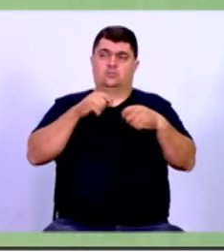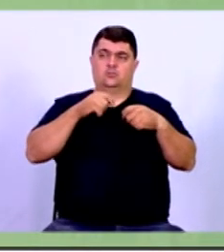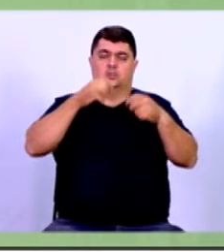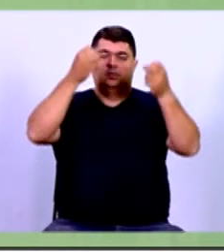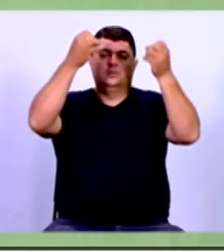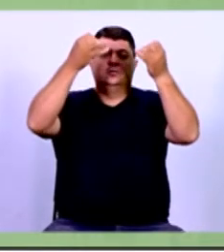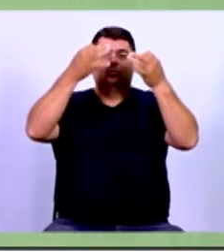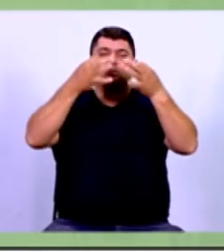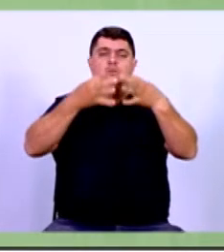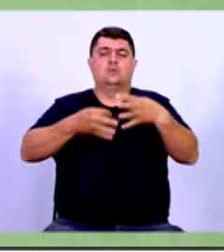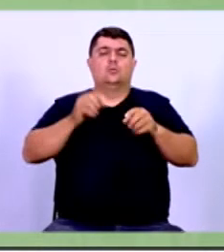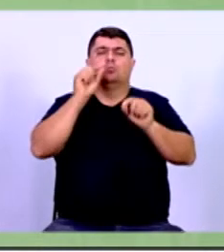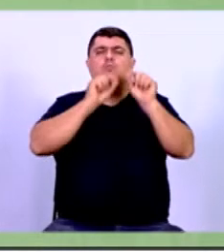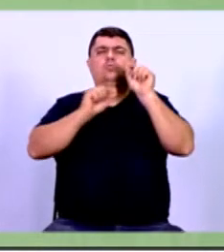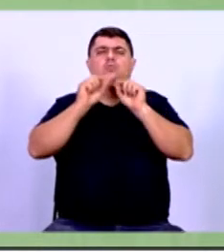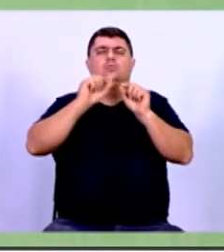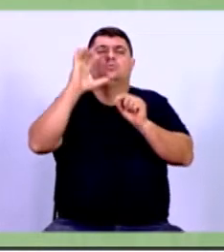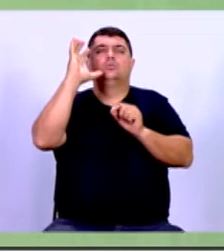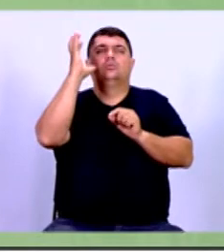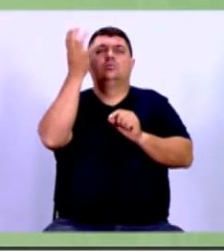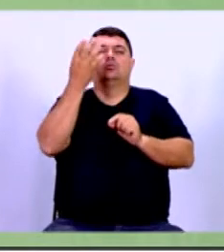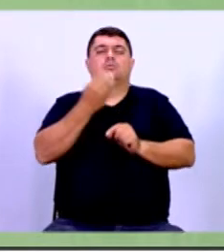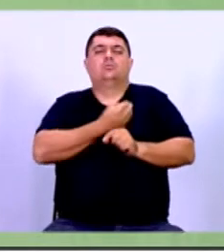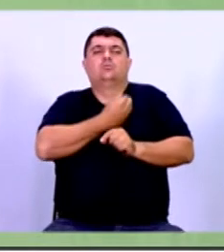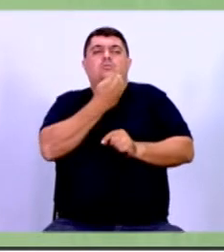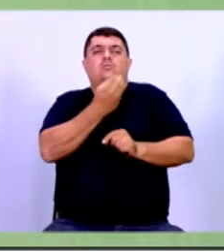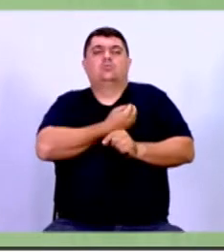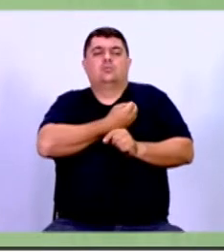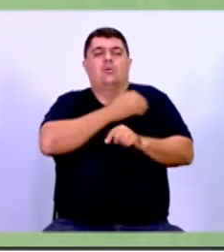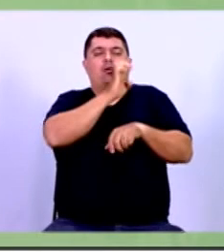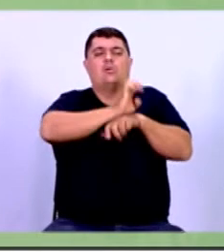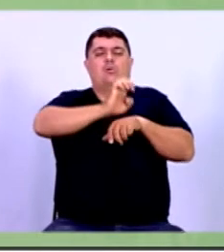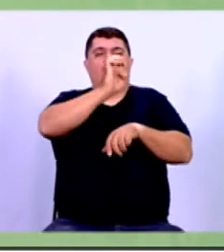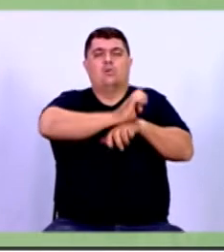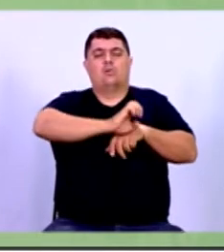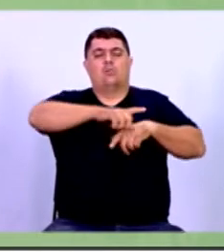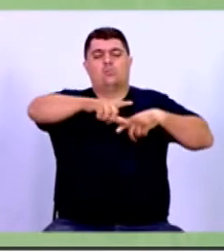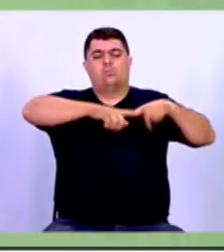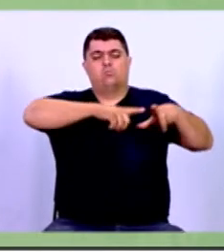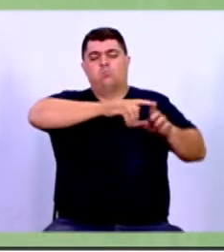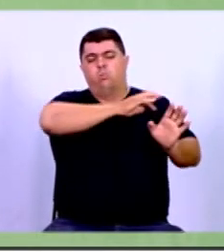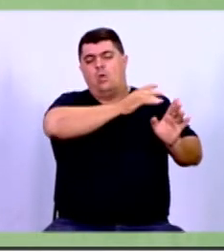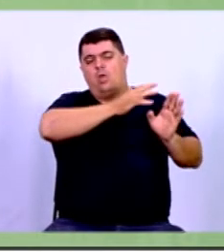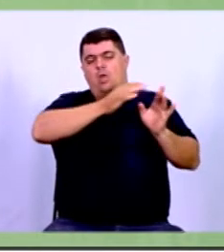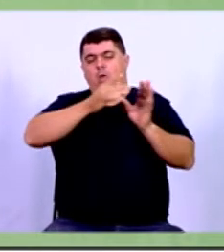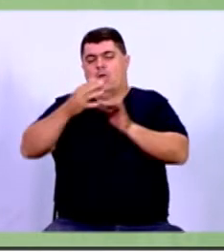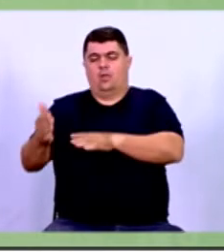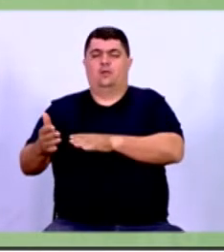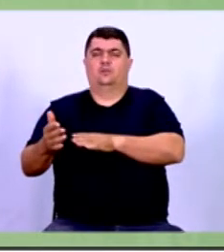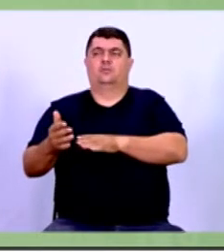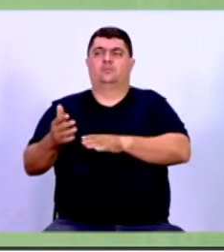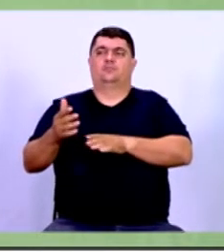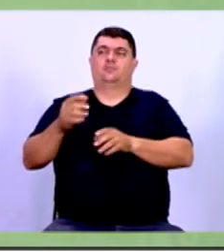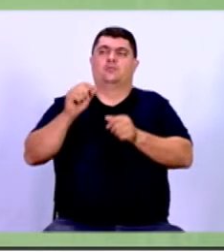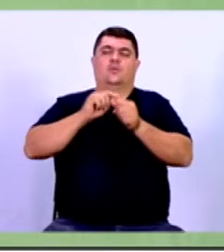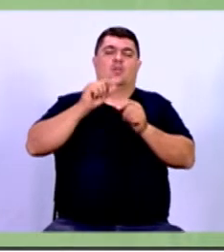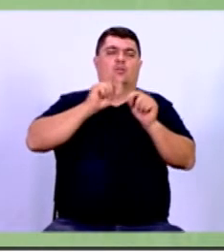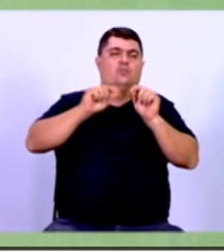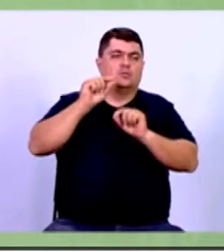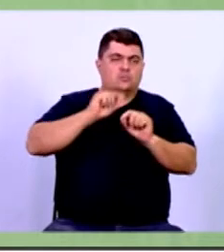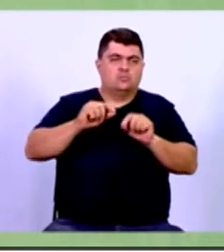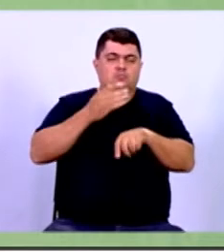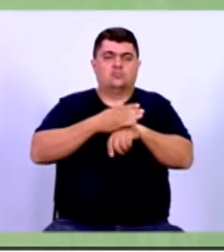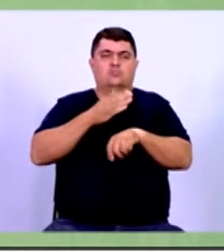das experiências vivenciadas durante a realização do estágio. Então, ele vai constar as ações desenvolvidas no